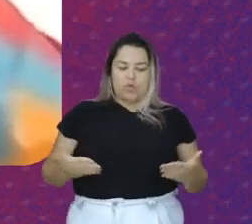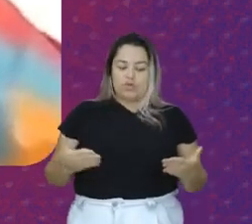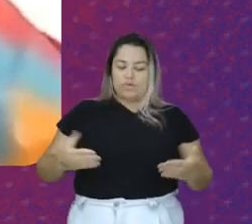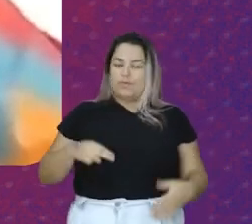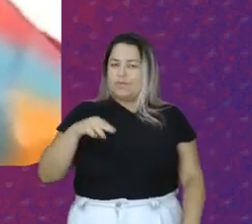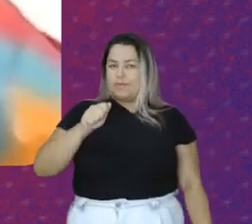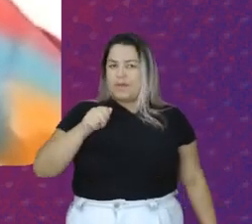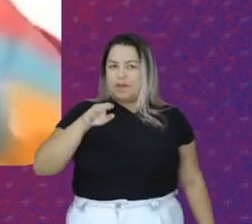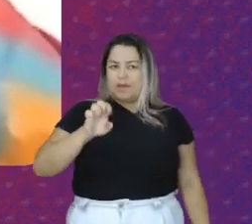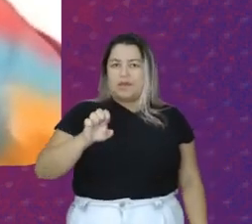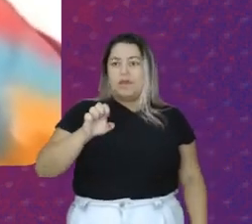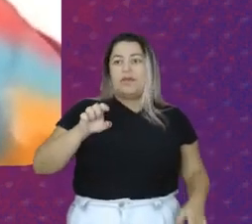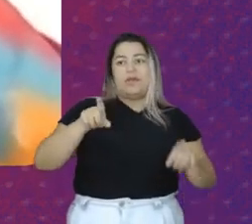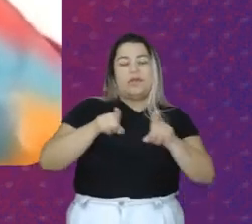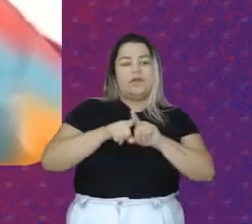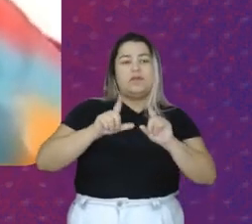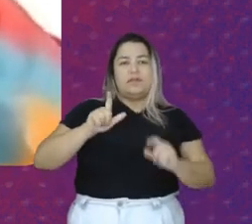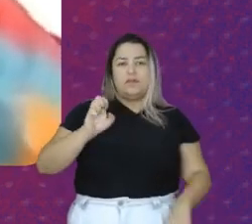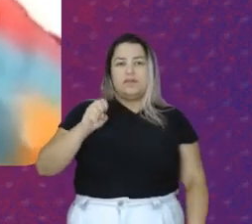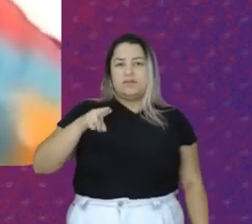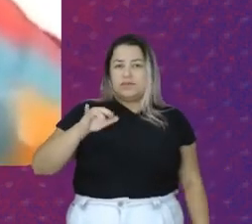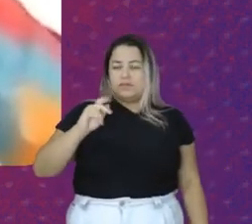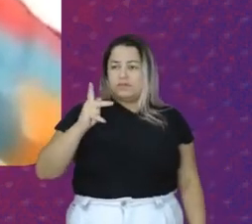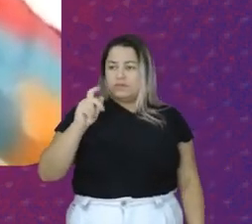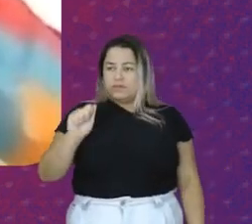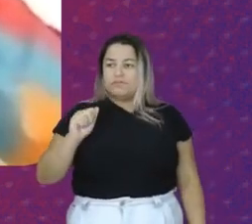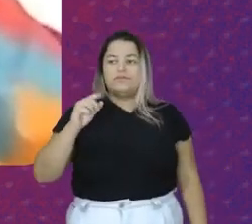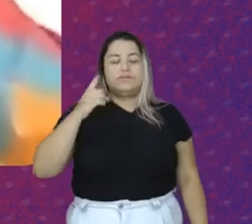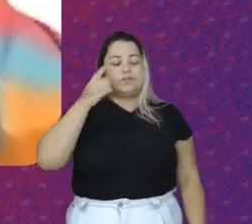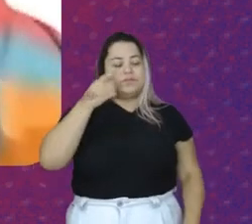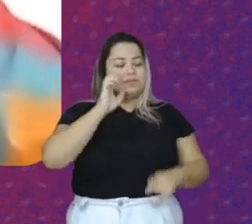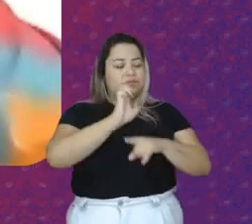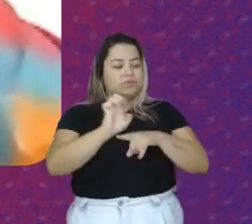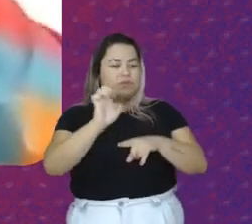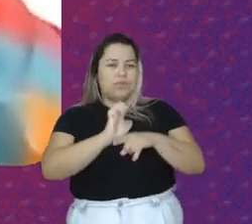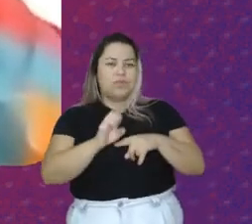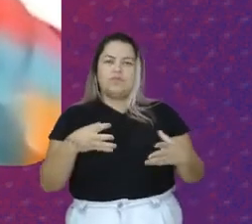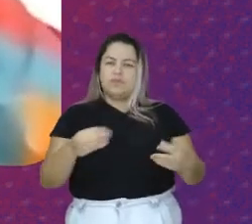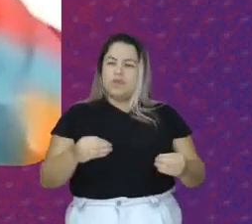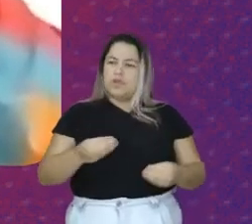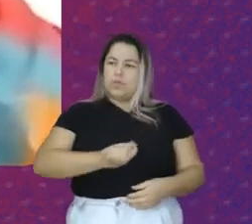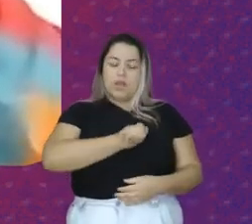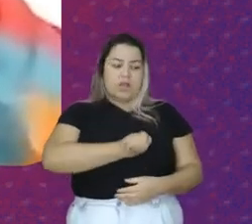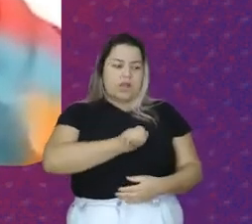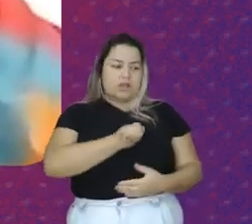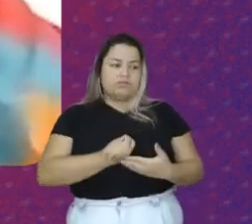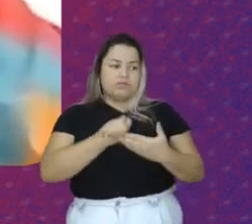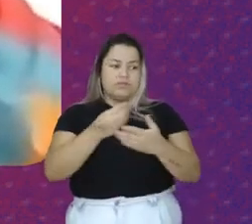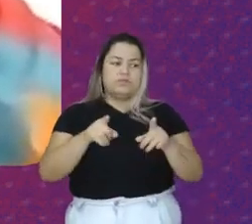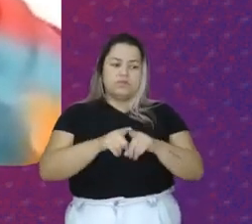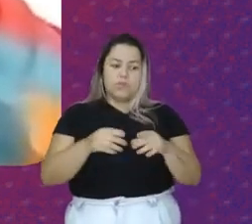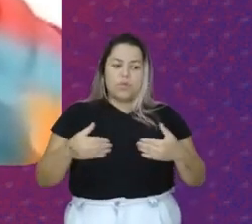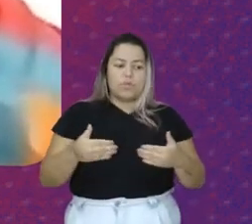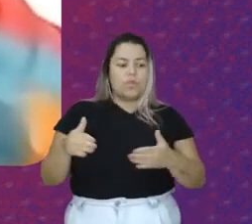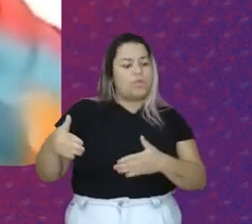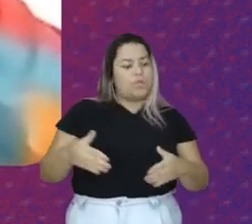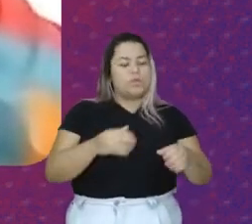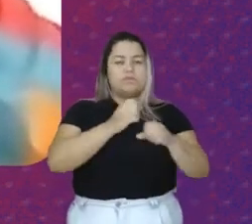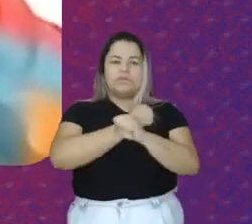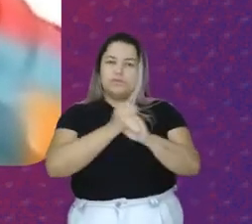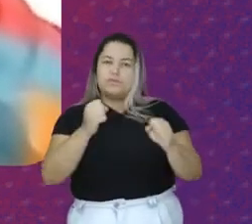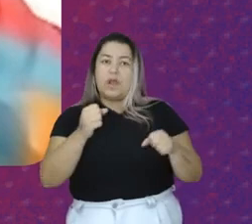Andréia, Leninha, que são deputadas estaduais, muitas deram as suas vidas, abriram caminhos, possibilitaram